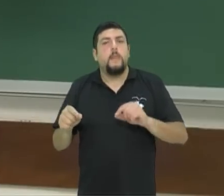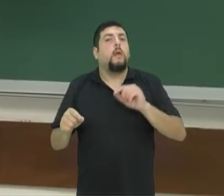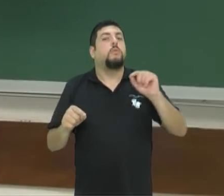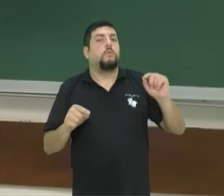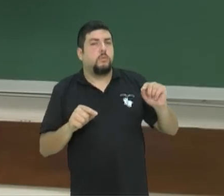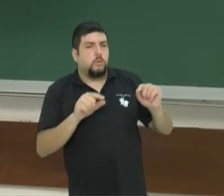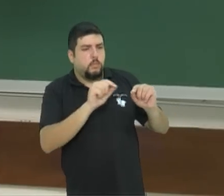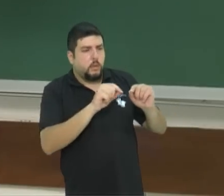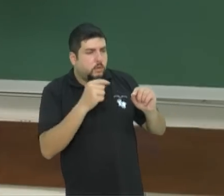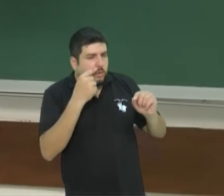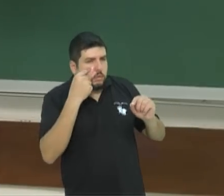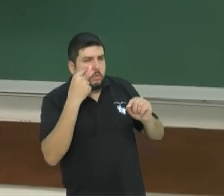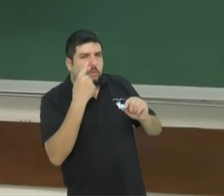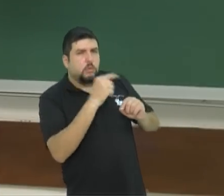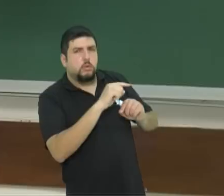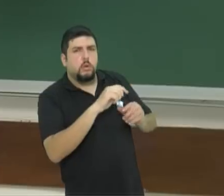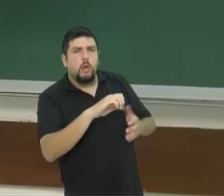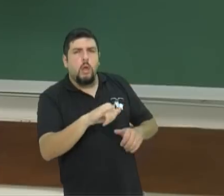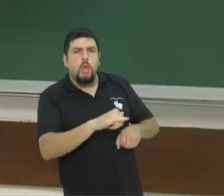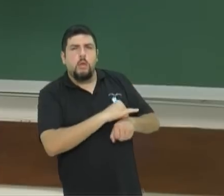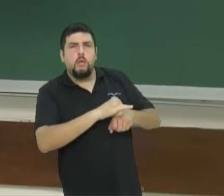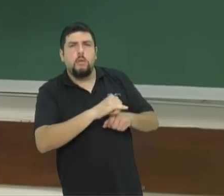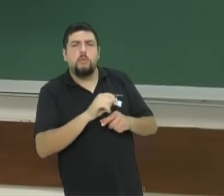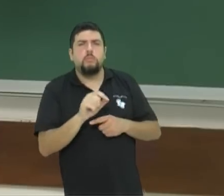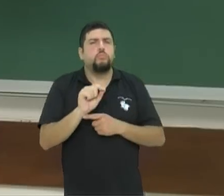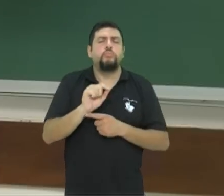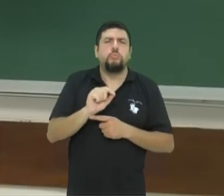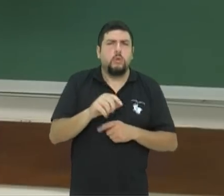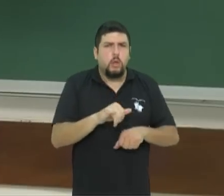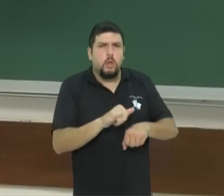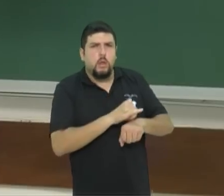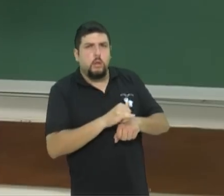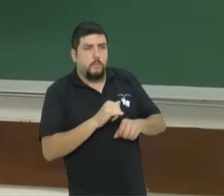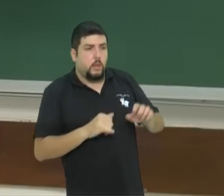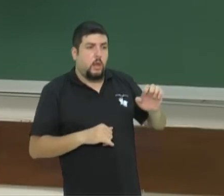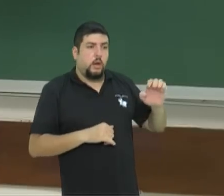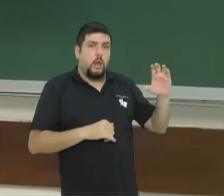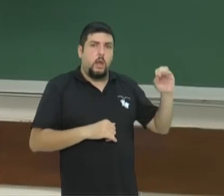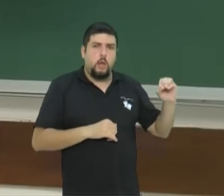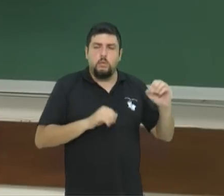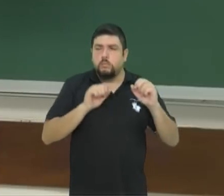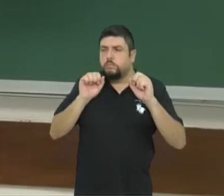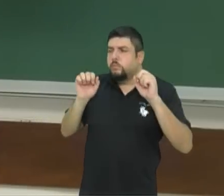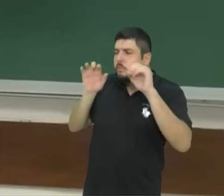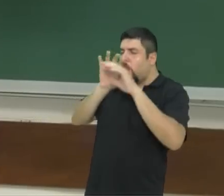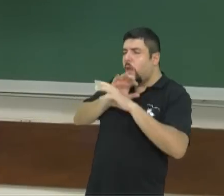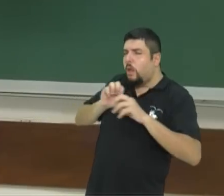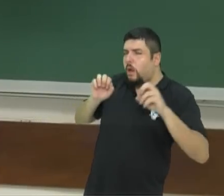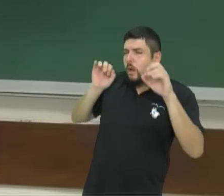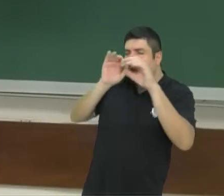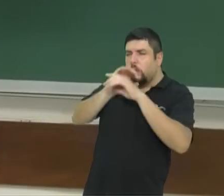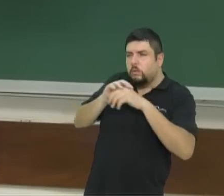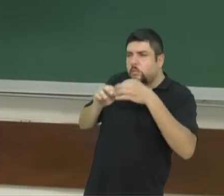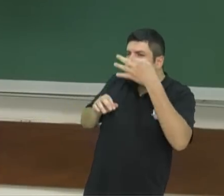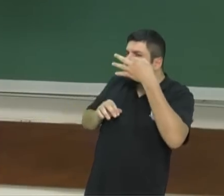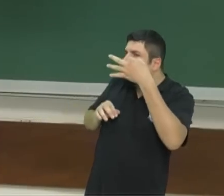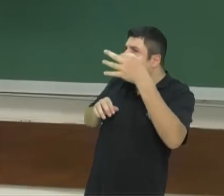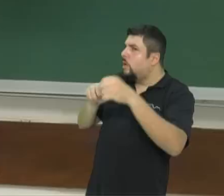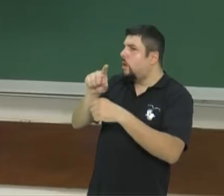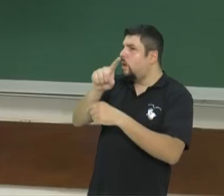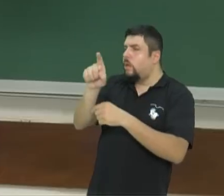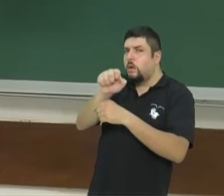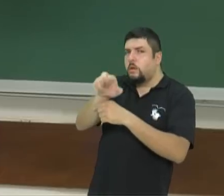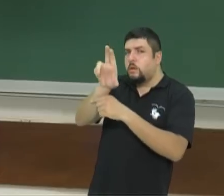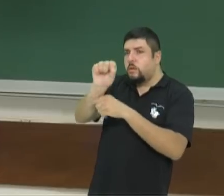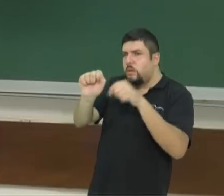a artimanha. Que artimanha era essa? Né, o fato da Eco ficar ali acobertando as aventuras amorosas de Zeus, que era o